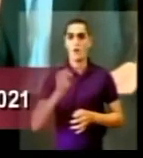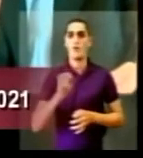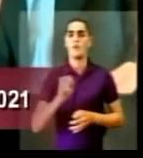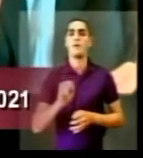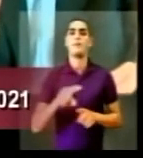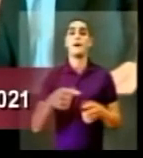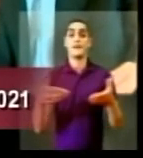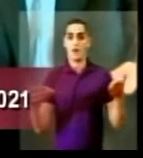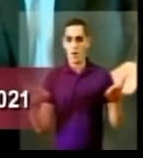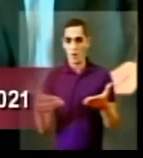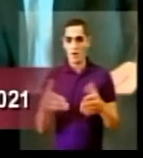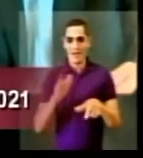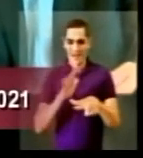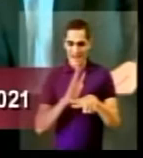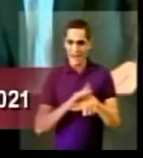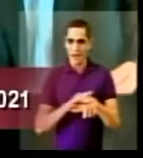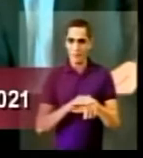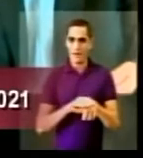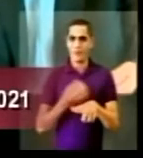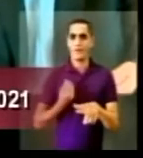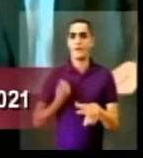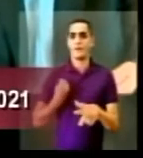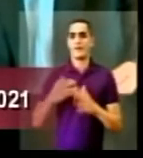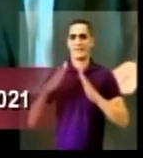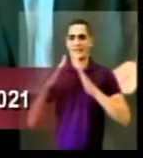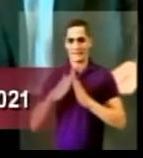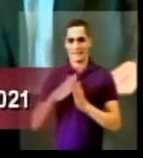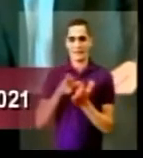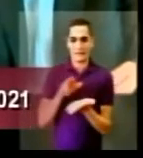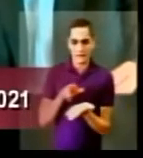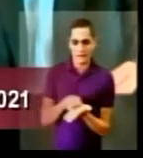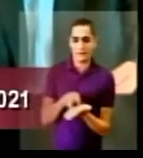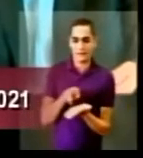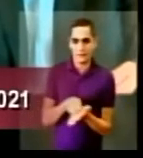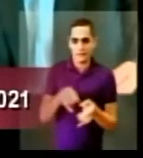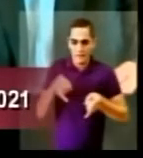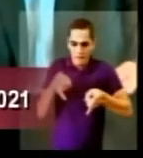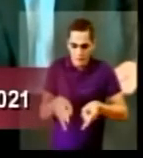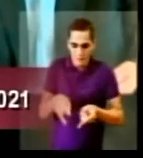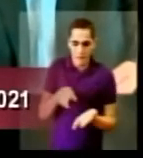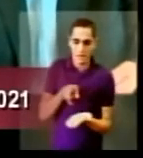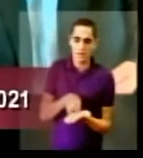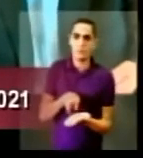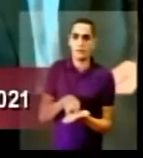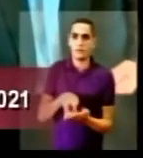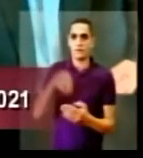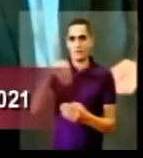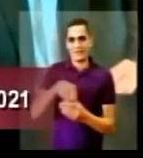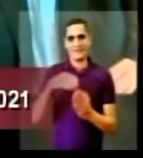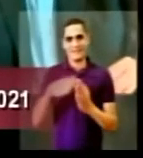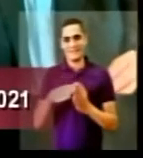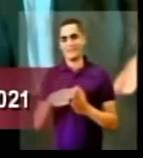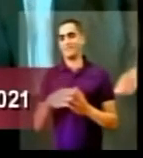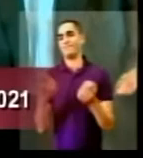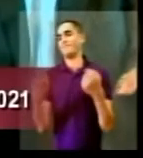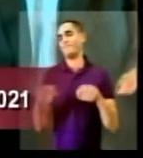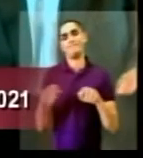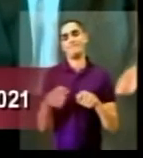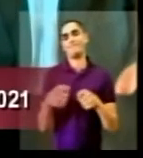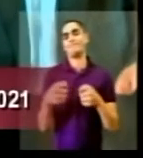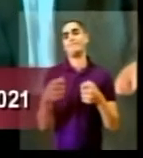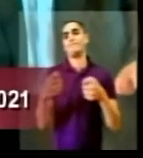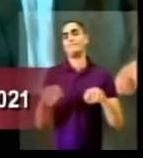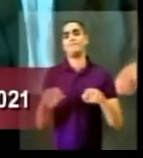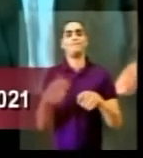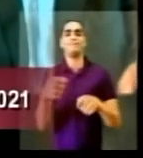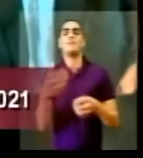são acamados e têm impossibilidade de ir a uma unidade ou no drive, que vai ser no recinto